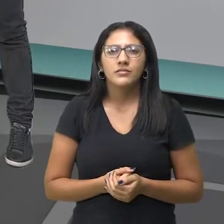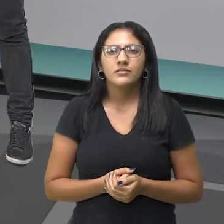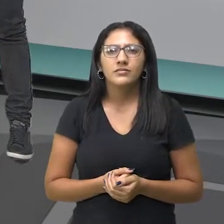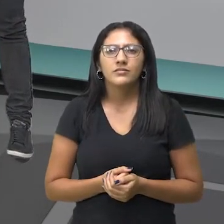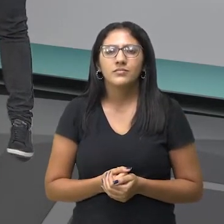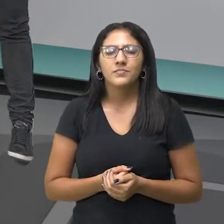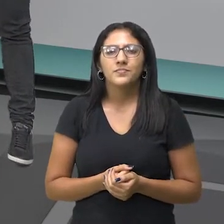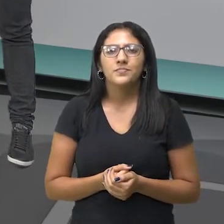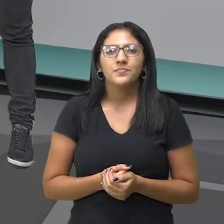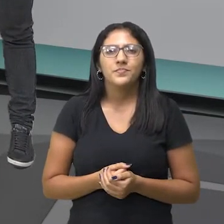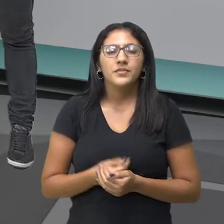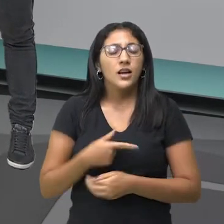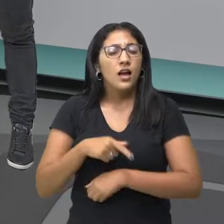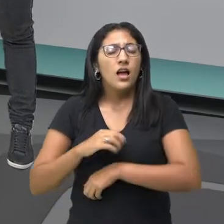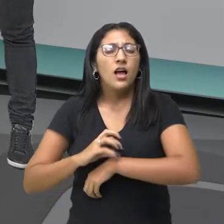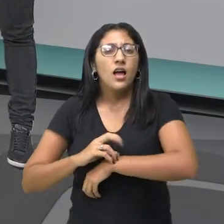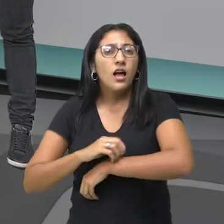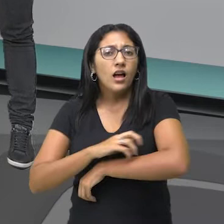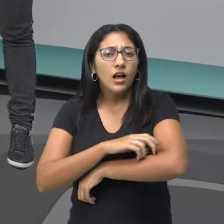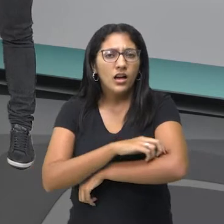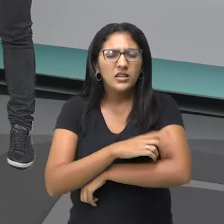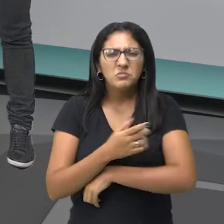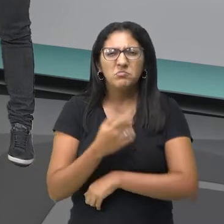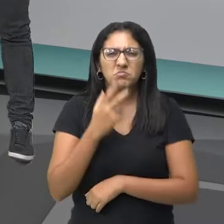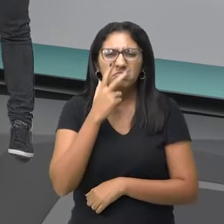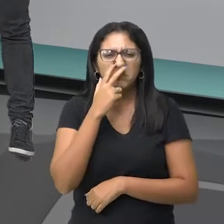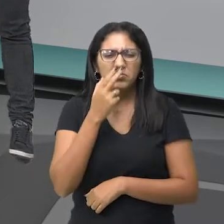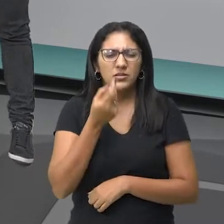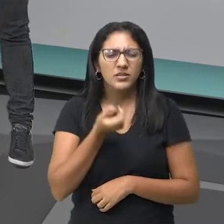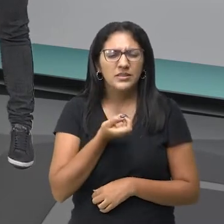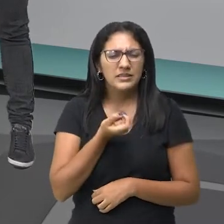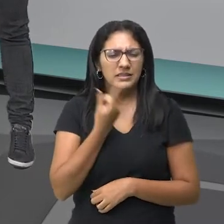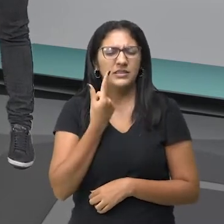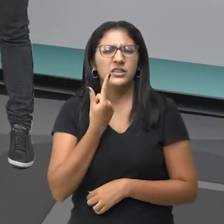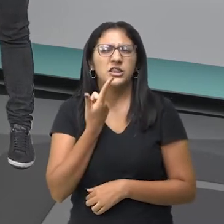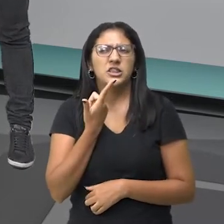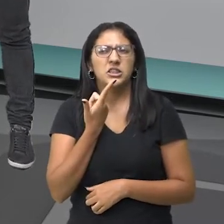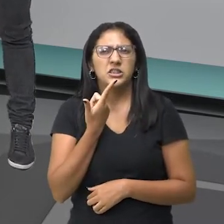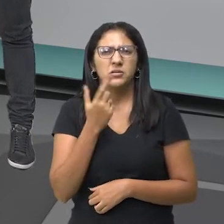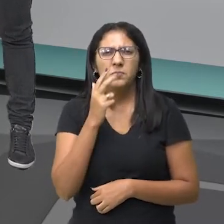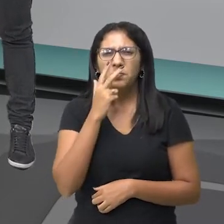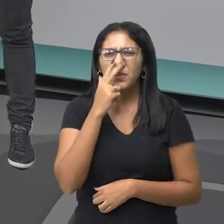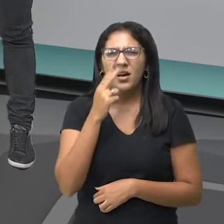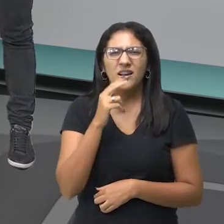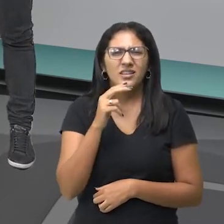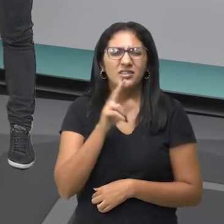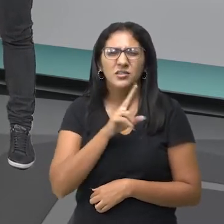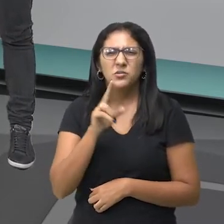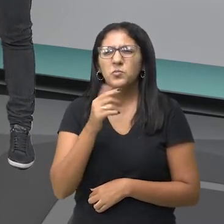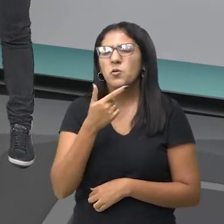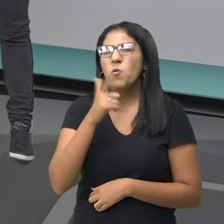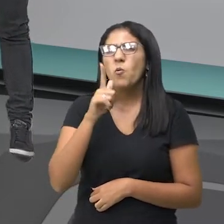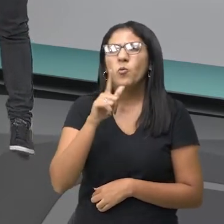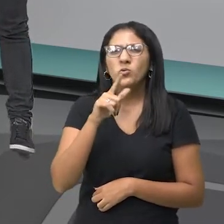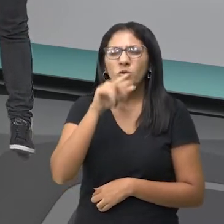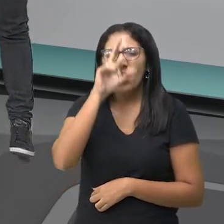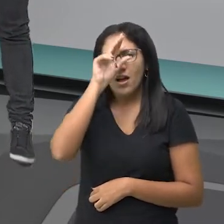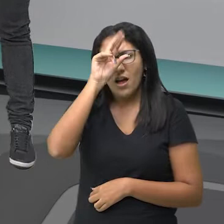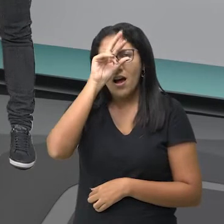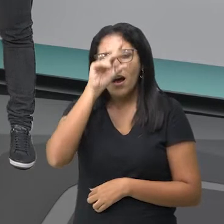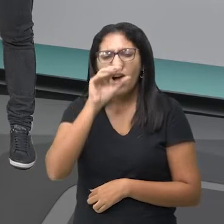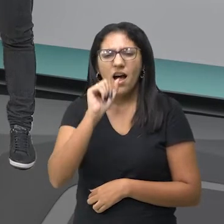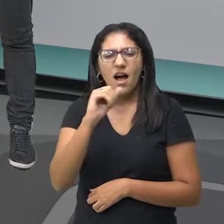Essa aranha está tão estranha que mais parece um ácaro, que também é um